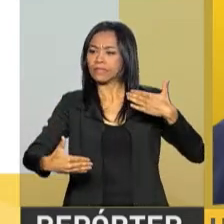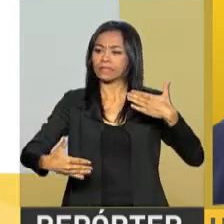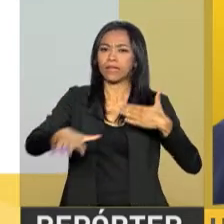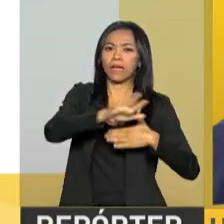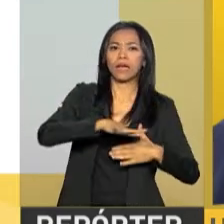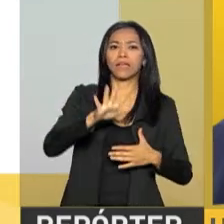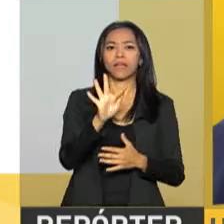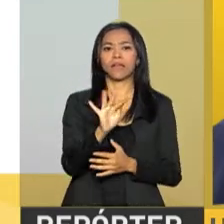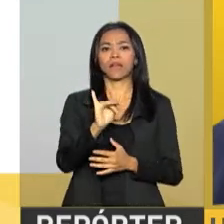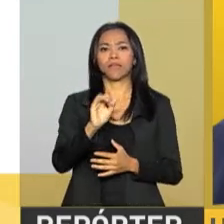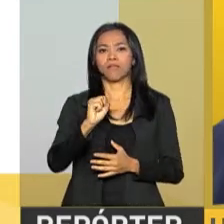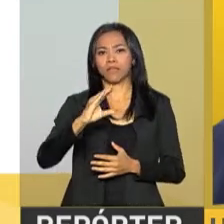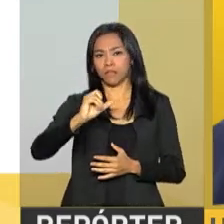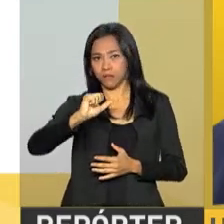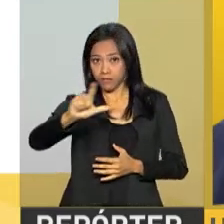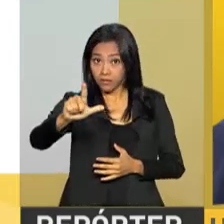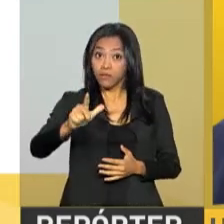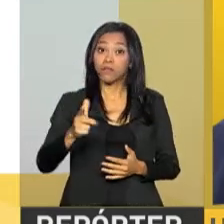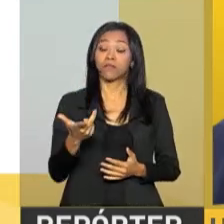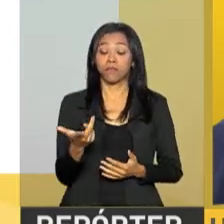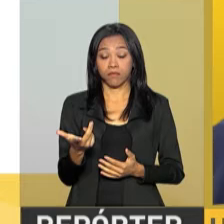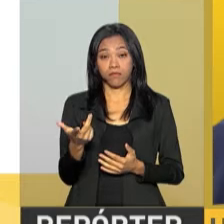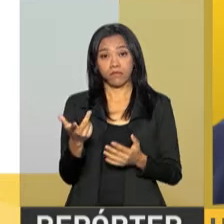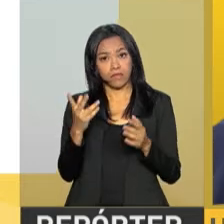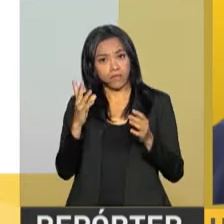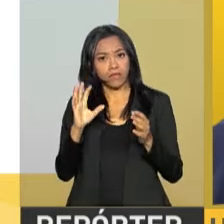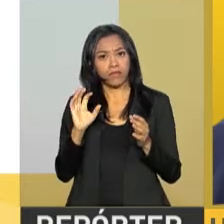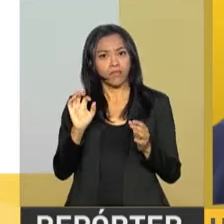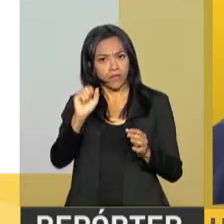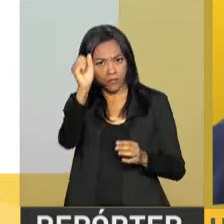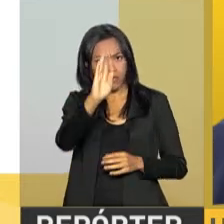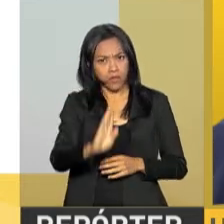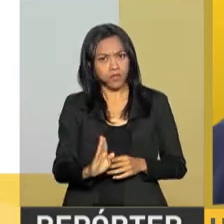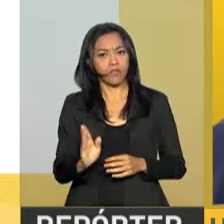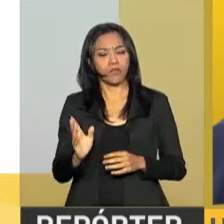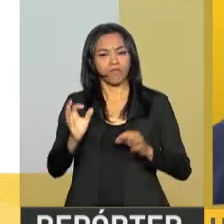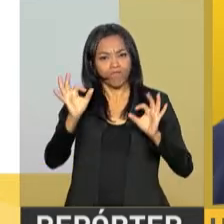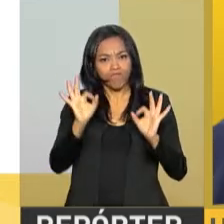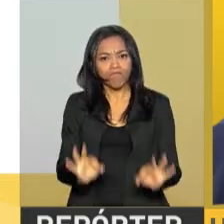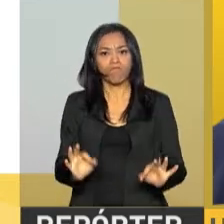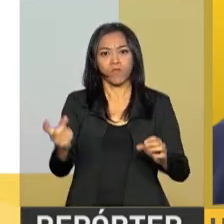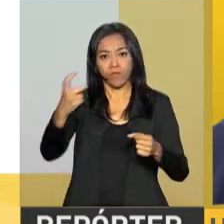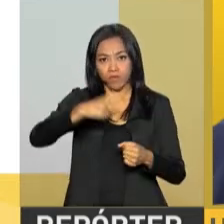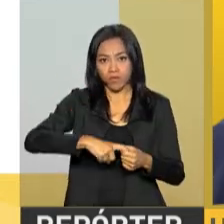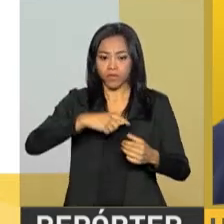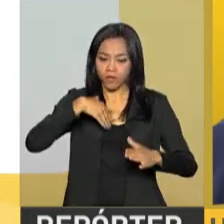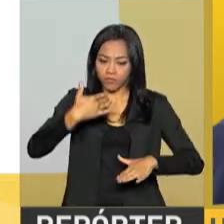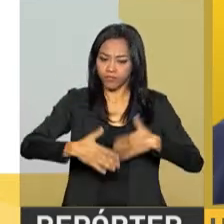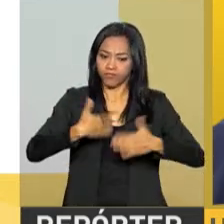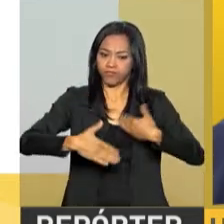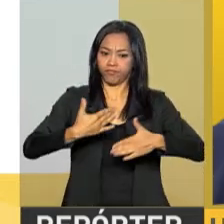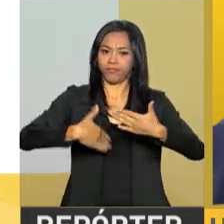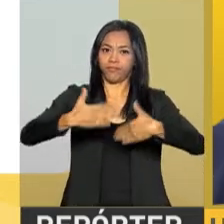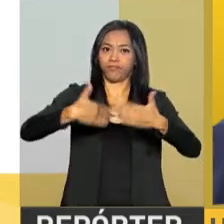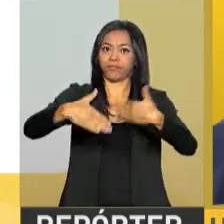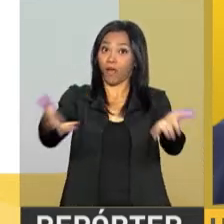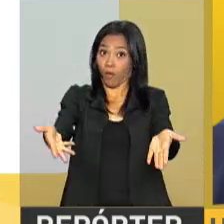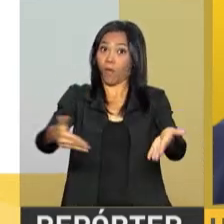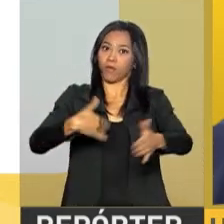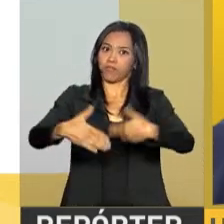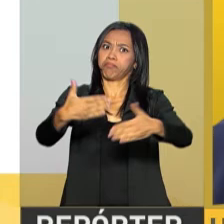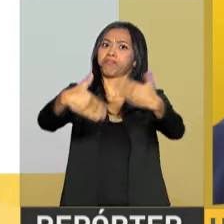e das possibilidades reais de fato do brasil voltará a crescer com esse rigor que está voltando a crescer agora